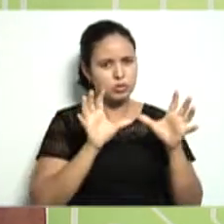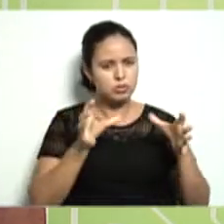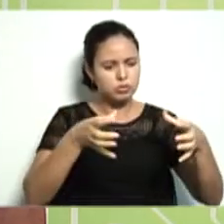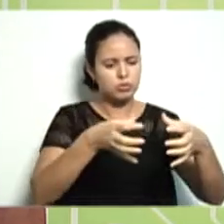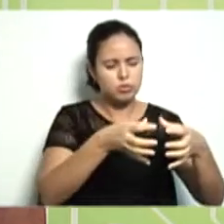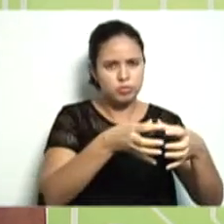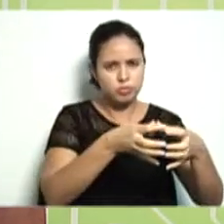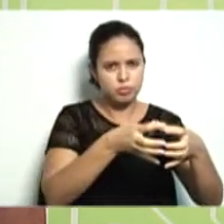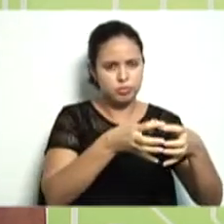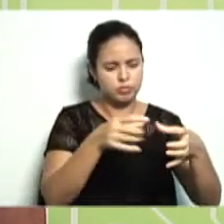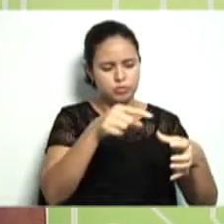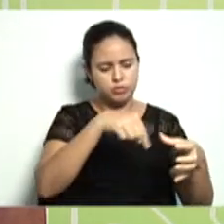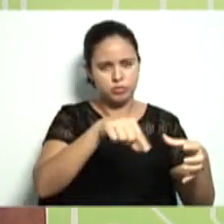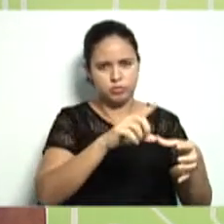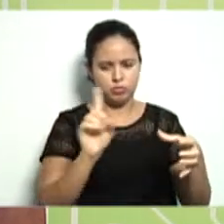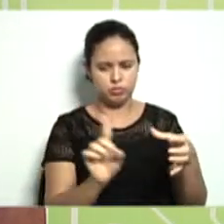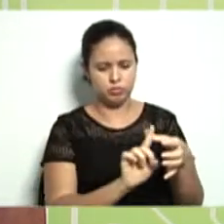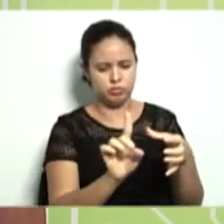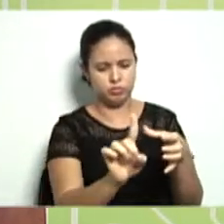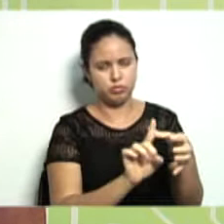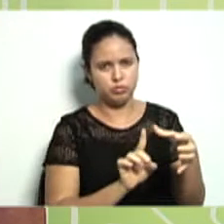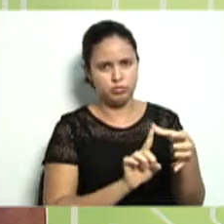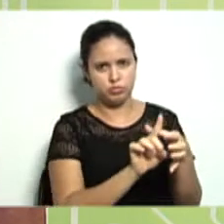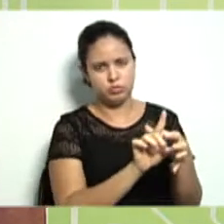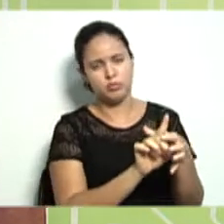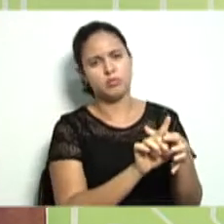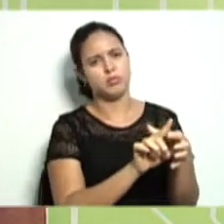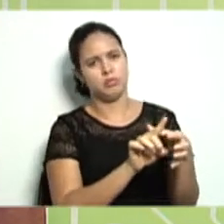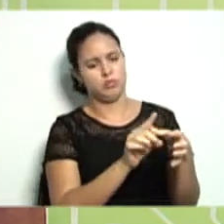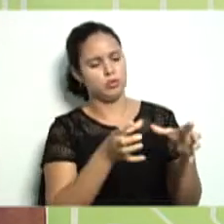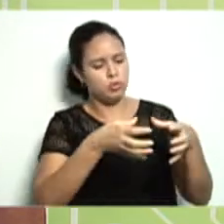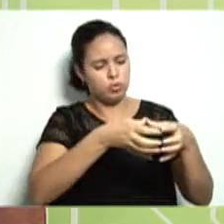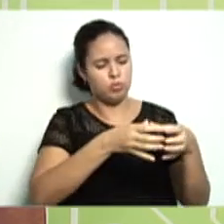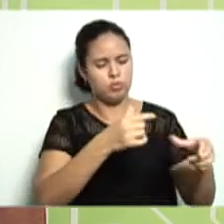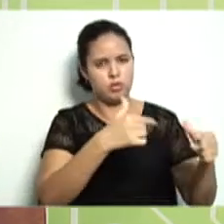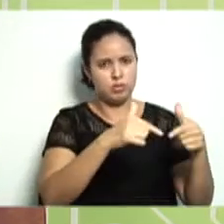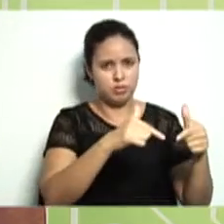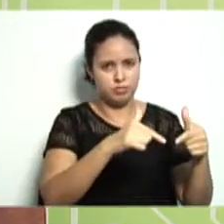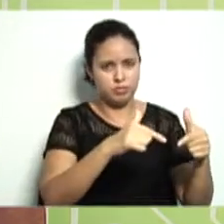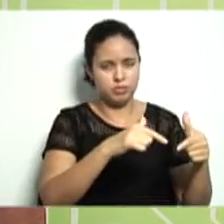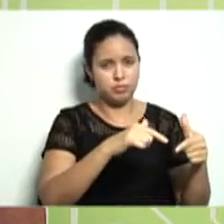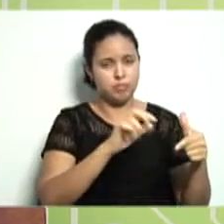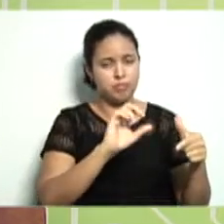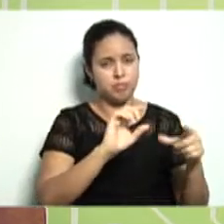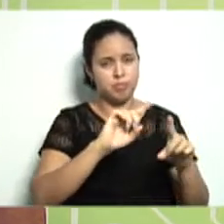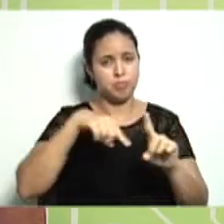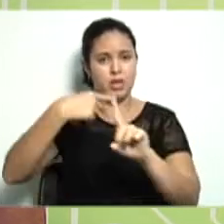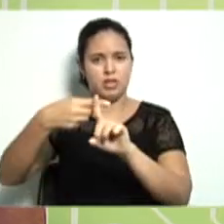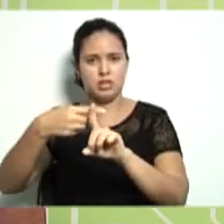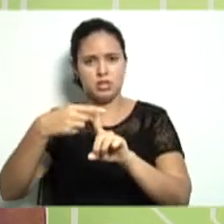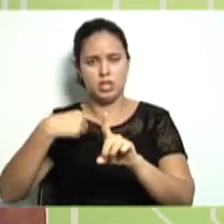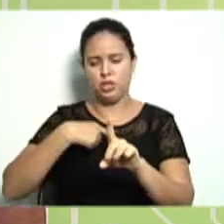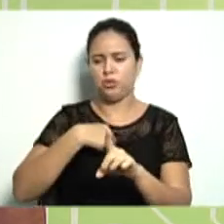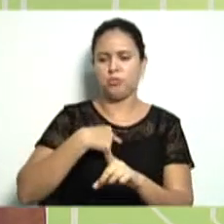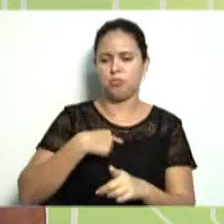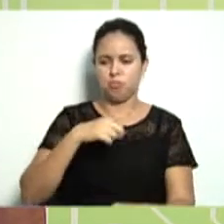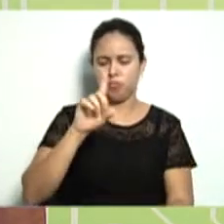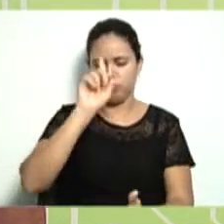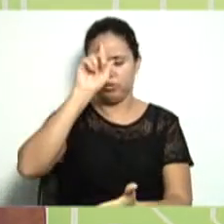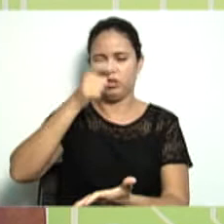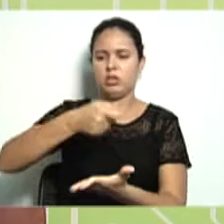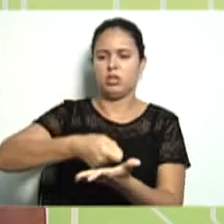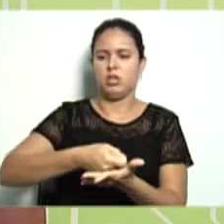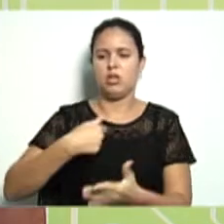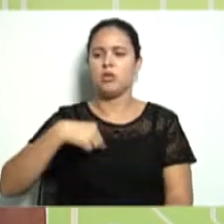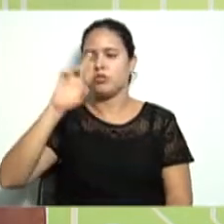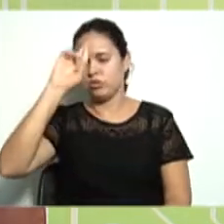conjunto, trabalhar em equipe. Mas quando eu opto em ser um chefe, muitas vezes eu vou centralizar as questões